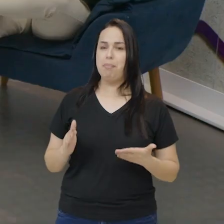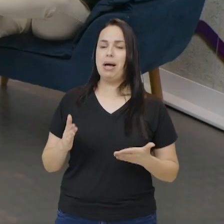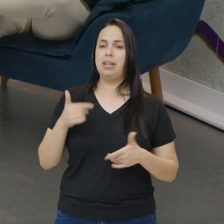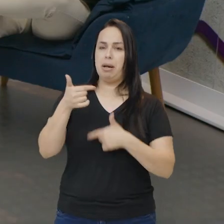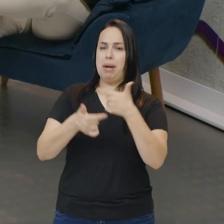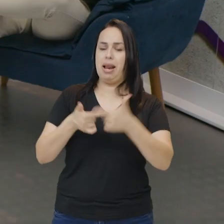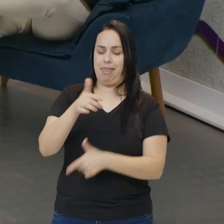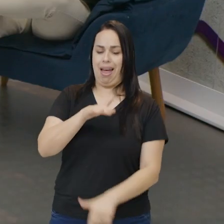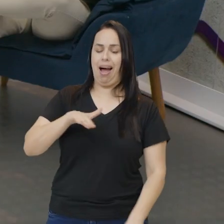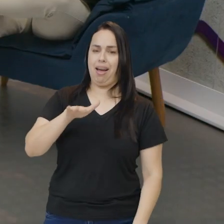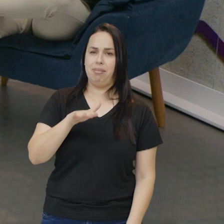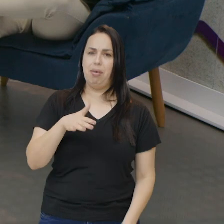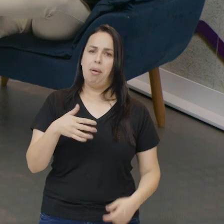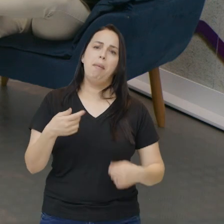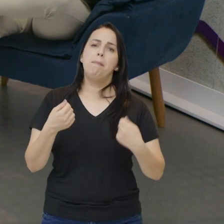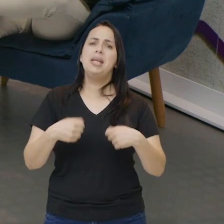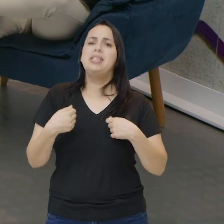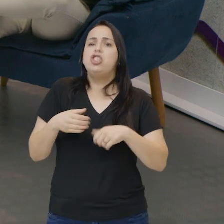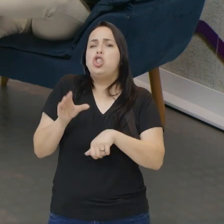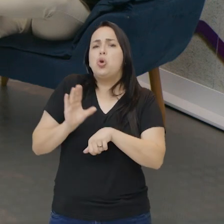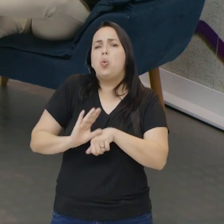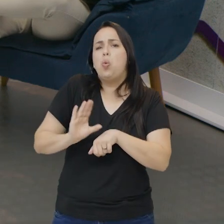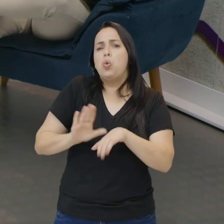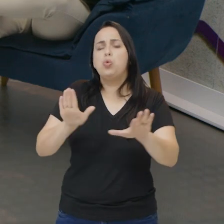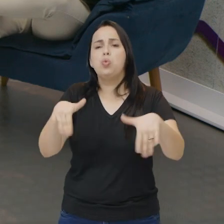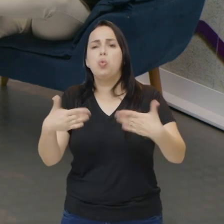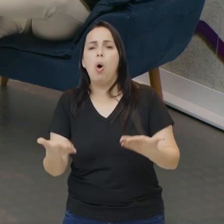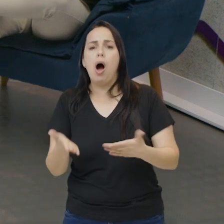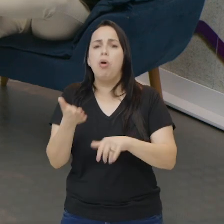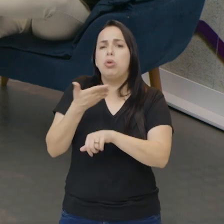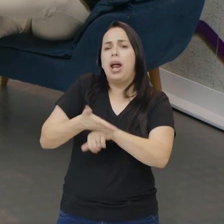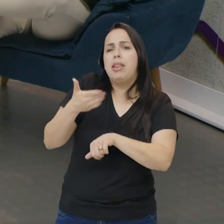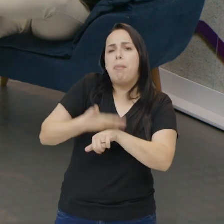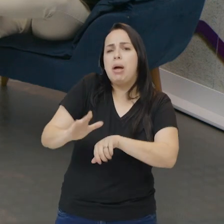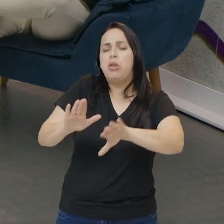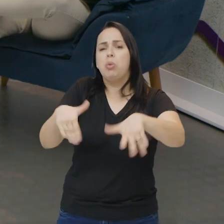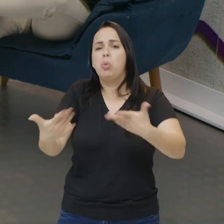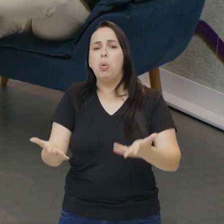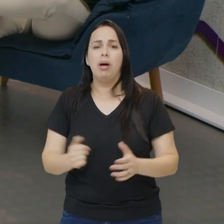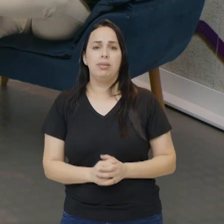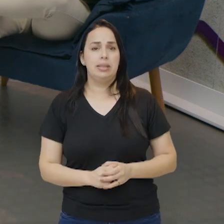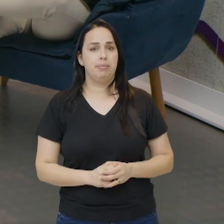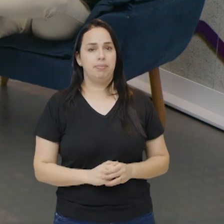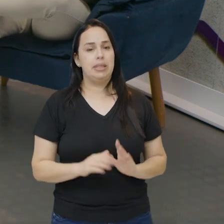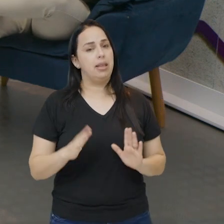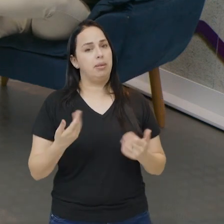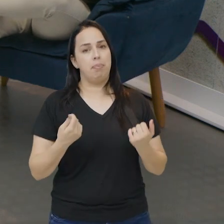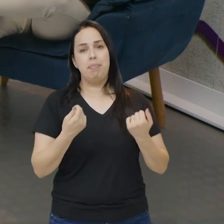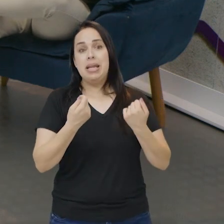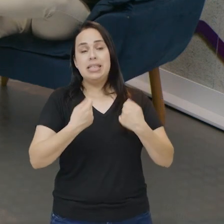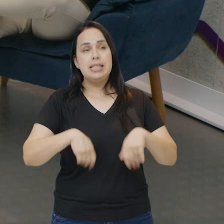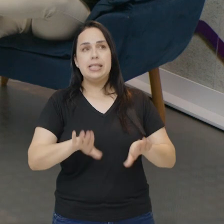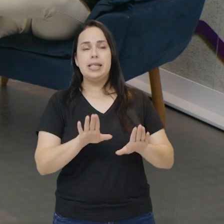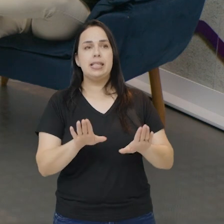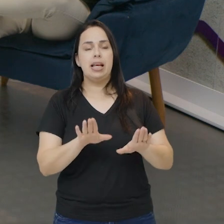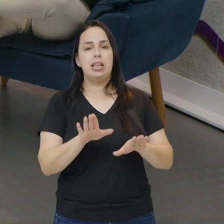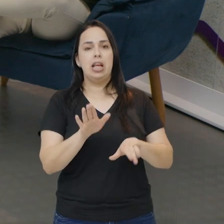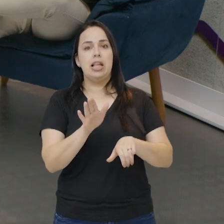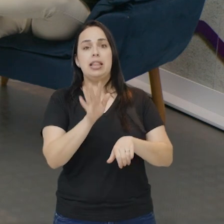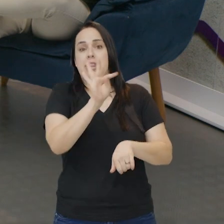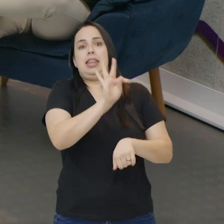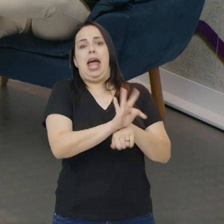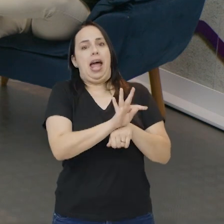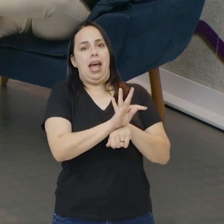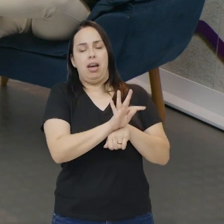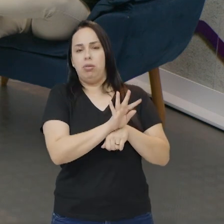para atuar nessa área, tem alguma capacitação, tem algum treinamento, alguma formação? Não há uma